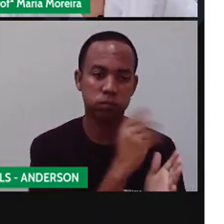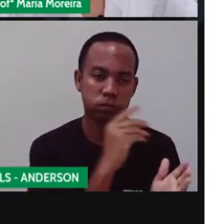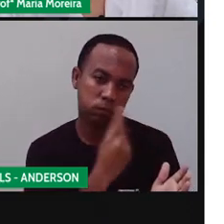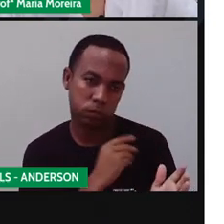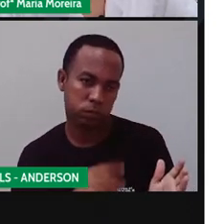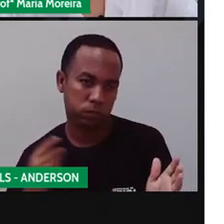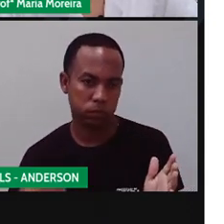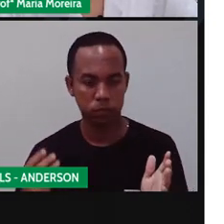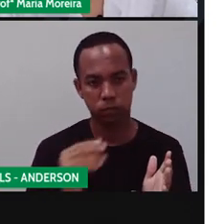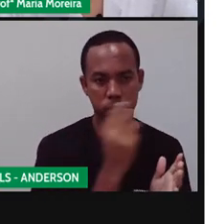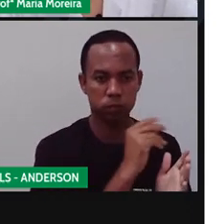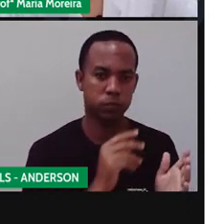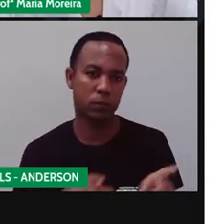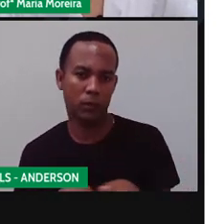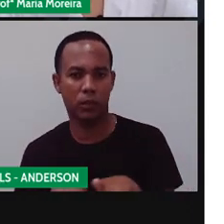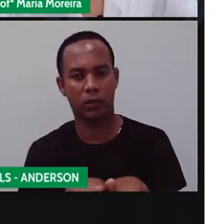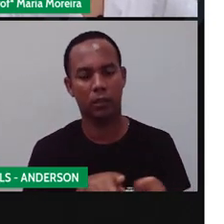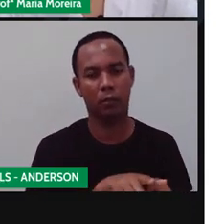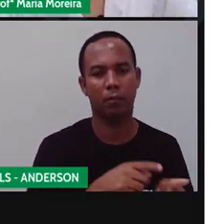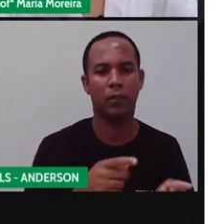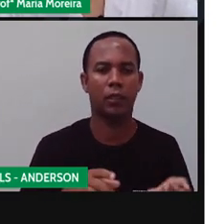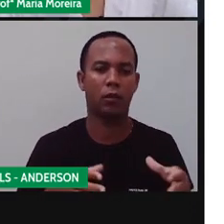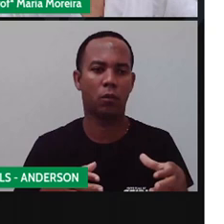sua música, Iejexá